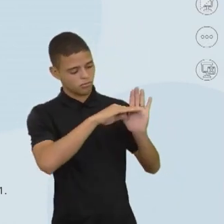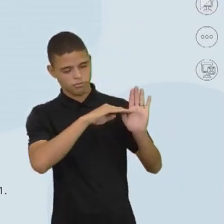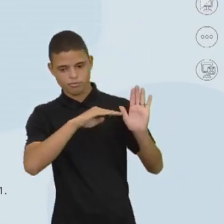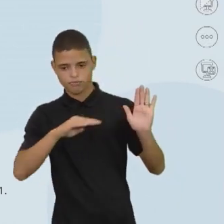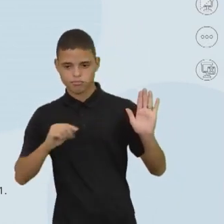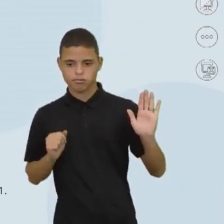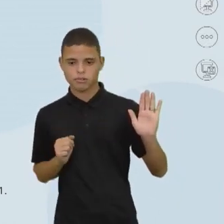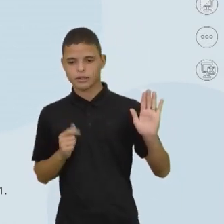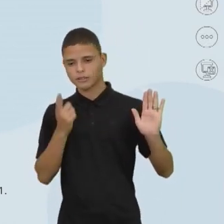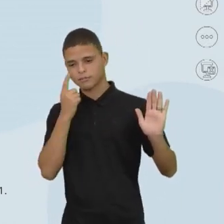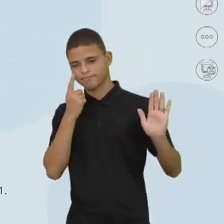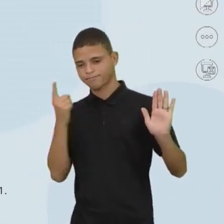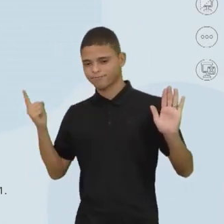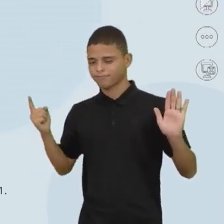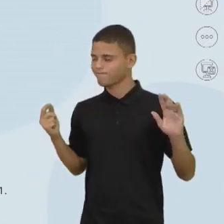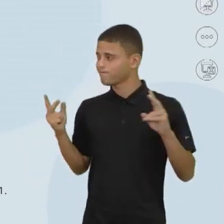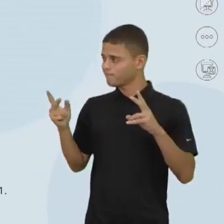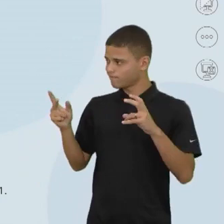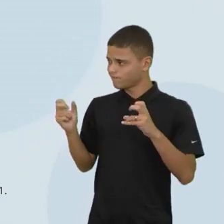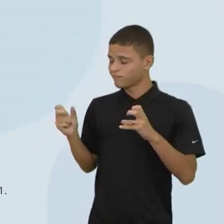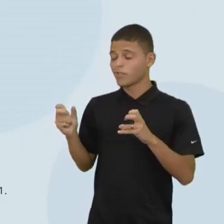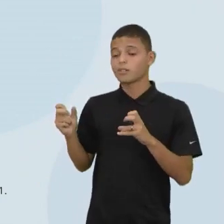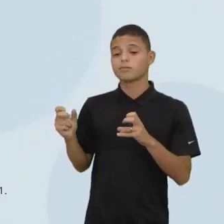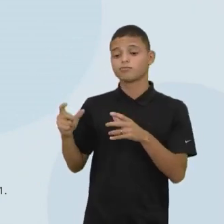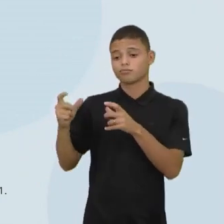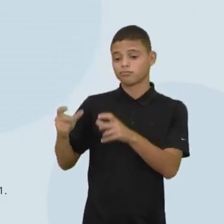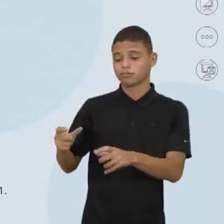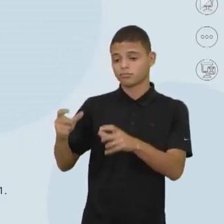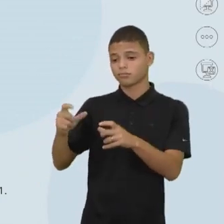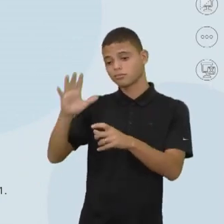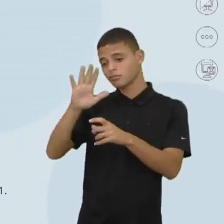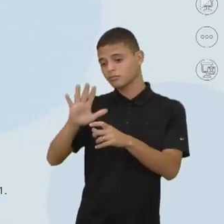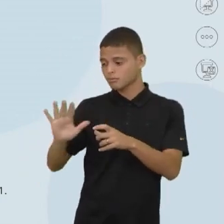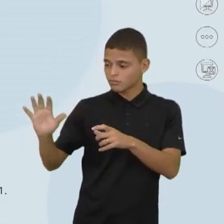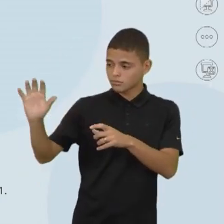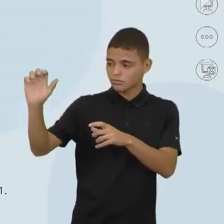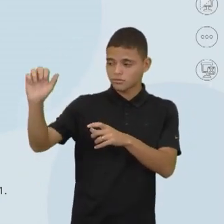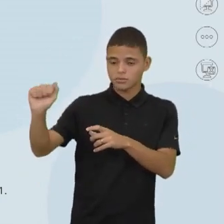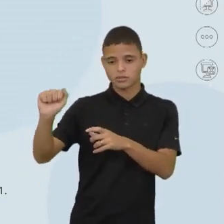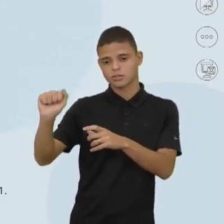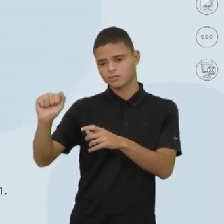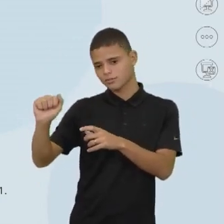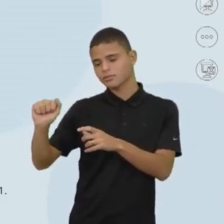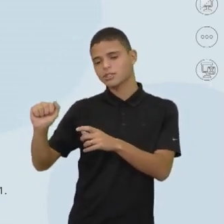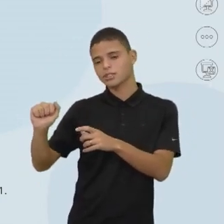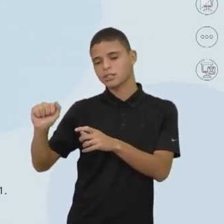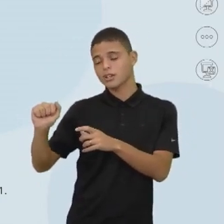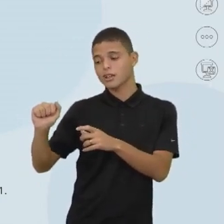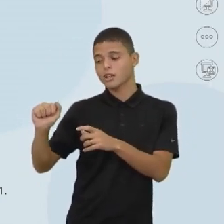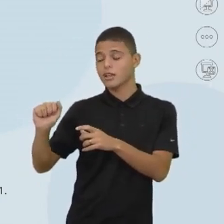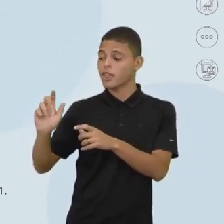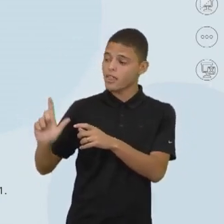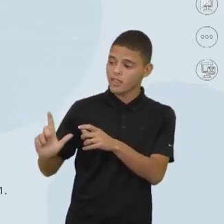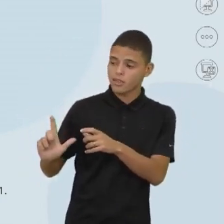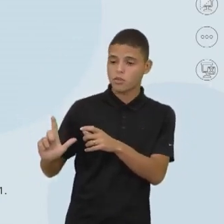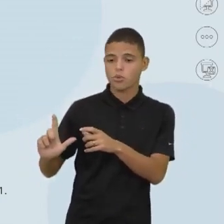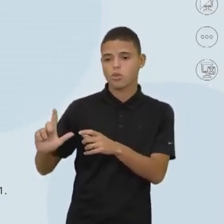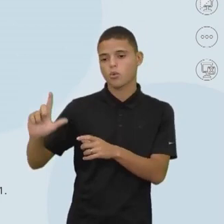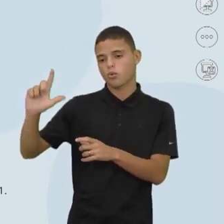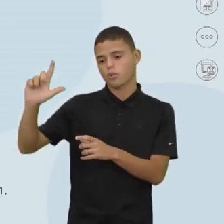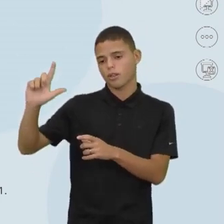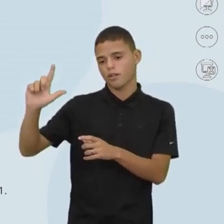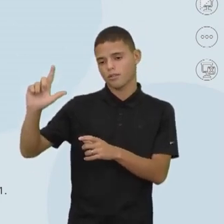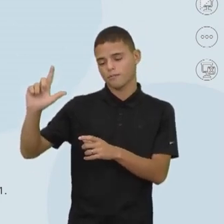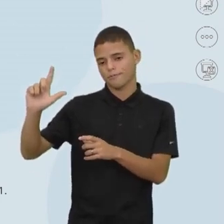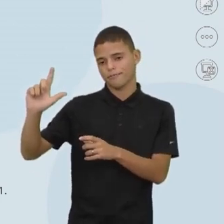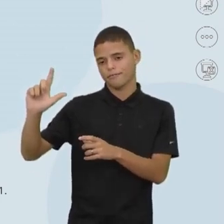gente observa que o continente asiático fica totalmente no hemisfério leste, de longitude,